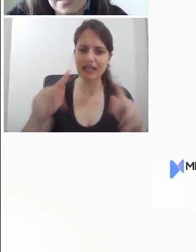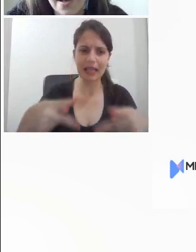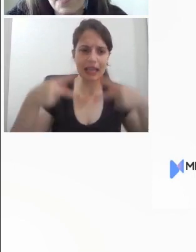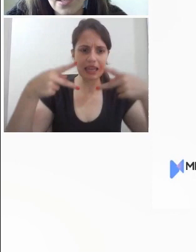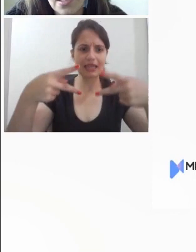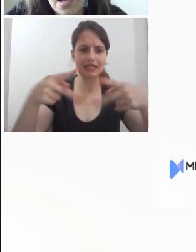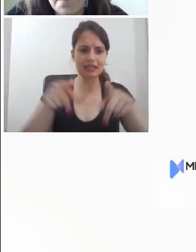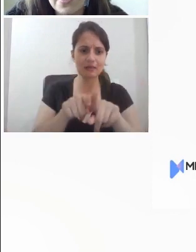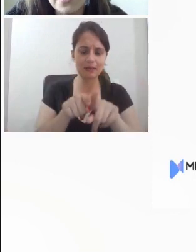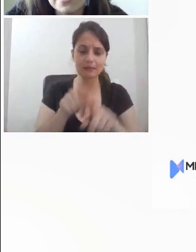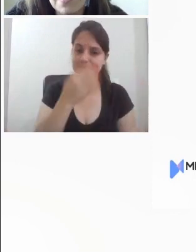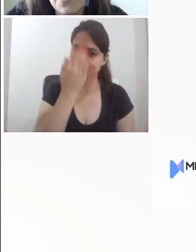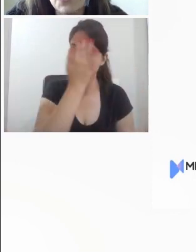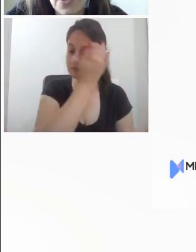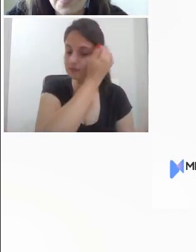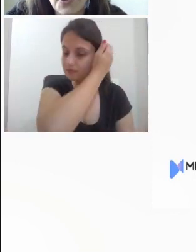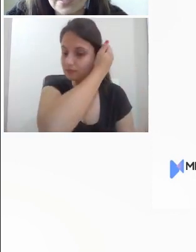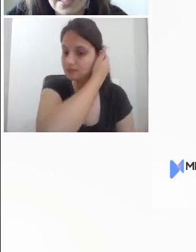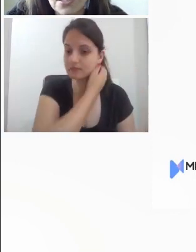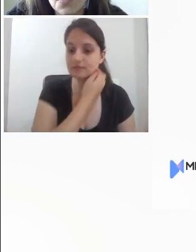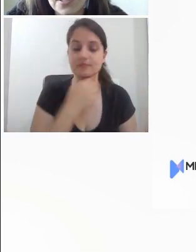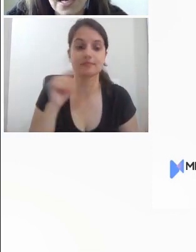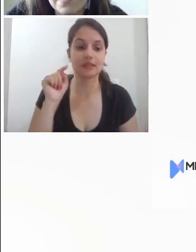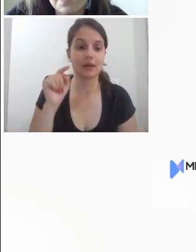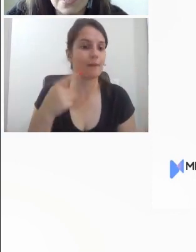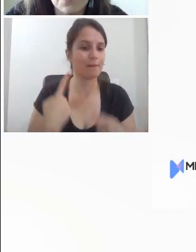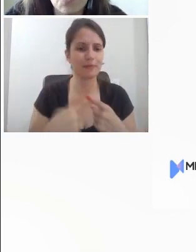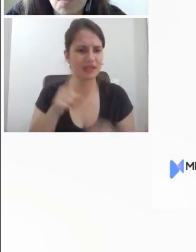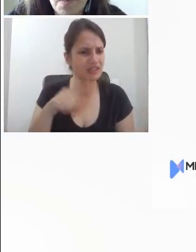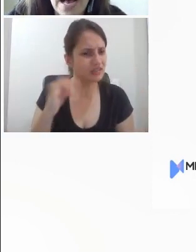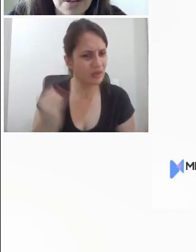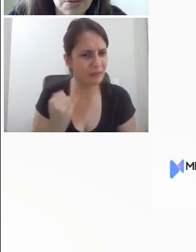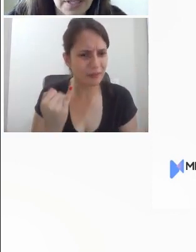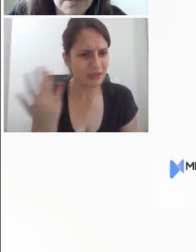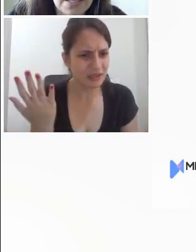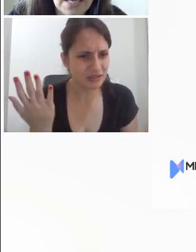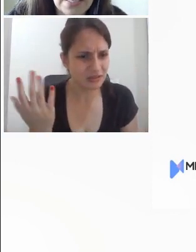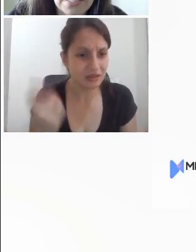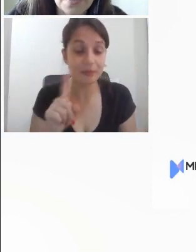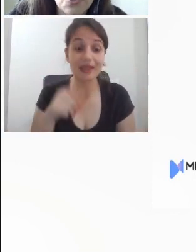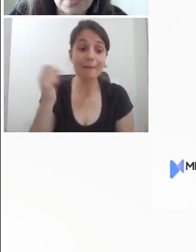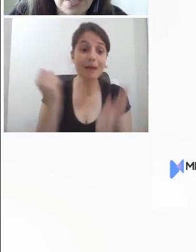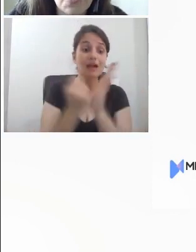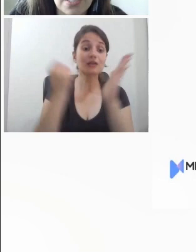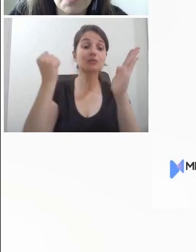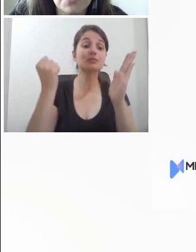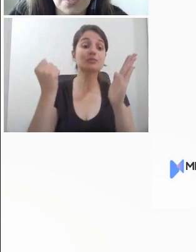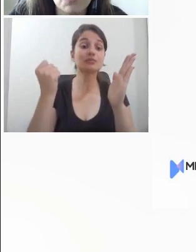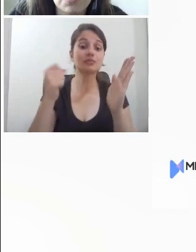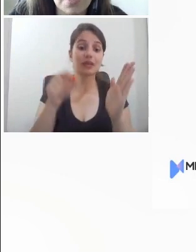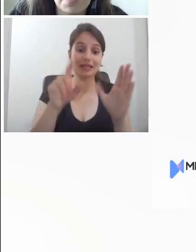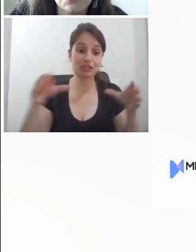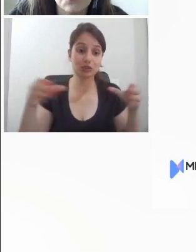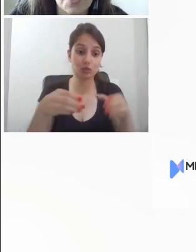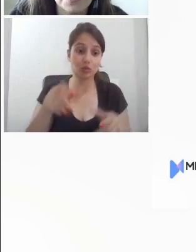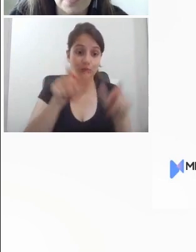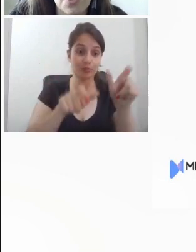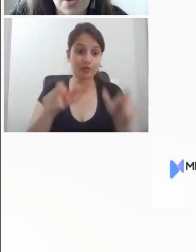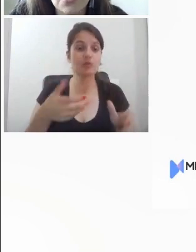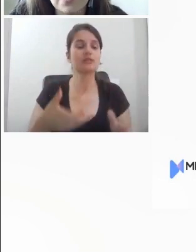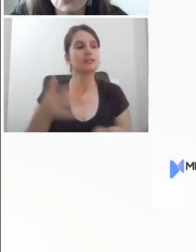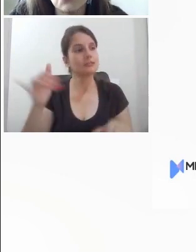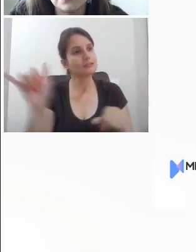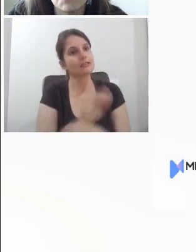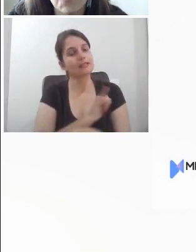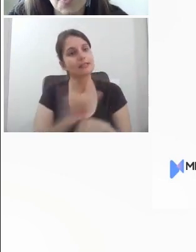de acessar mas esse evento foi importante porque ele serviu como um Marco né Essas pessoas estavam ali buscando justamente formas